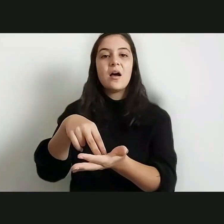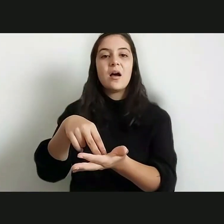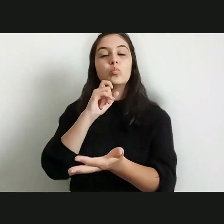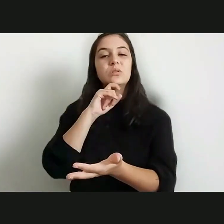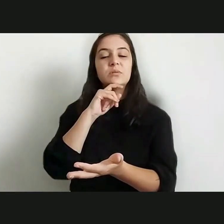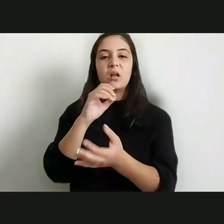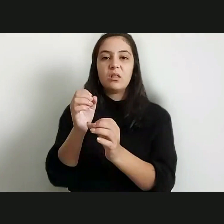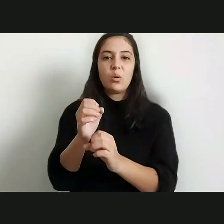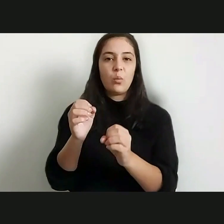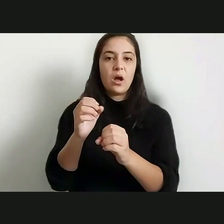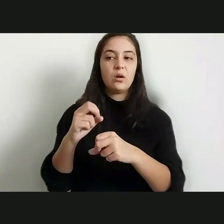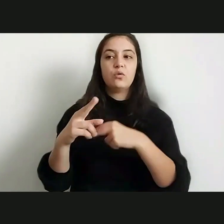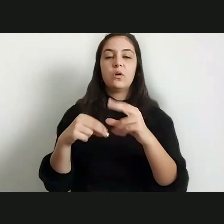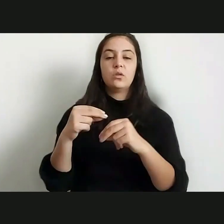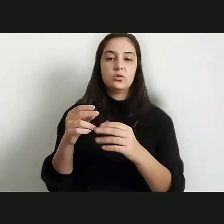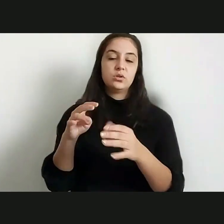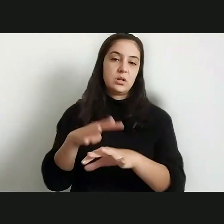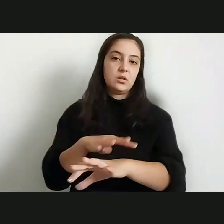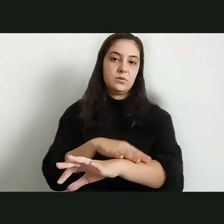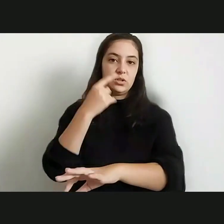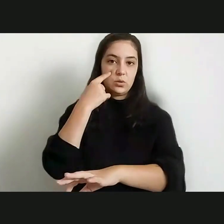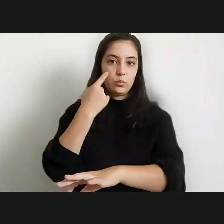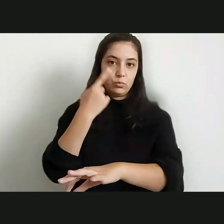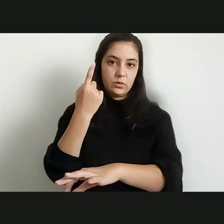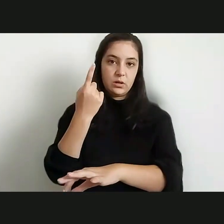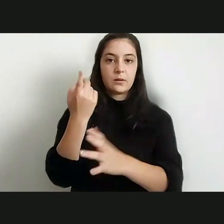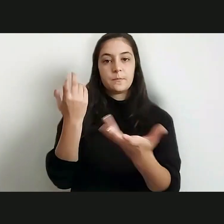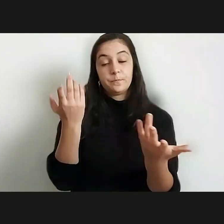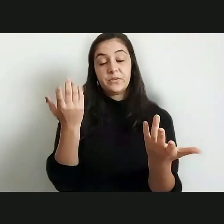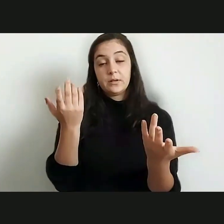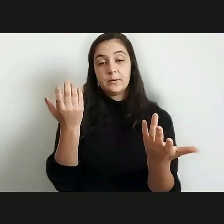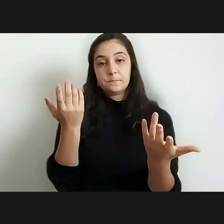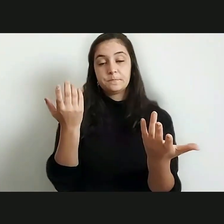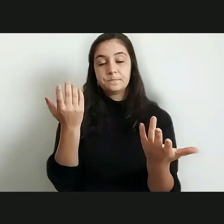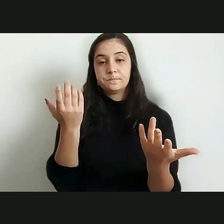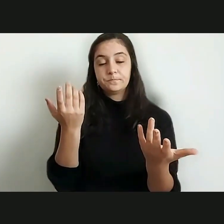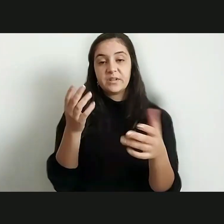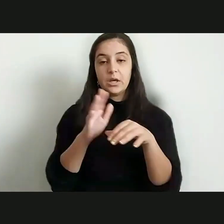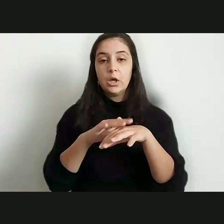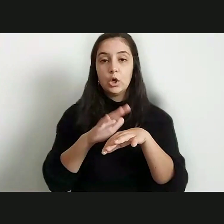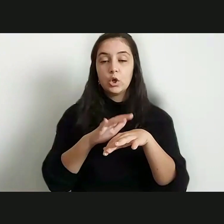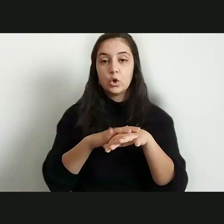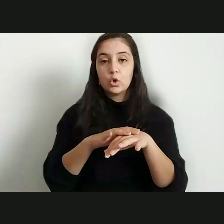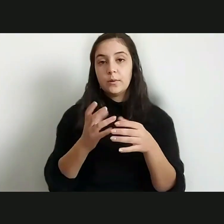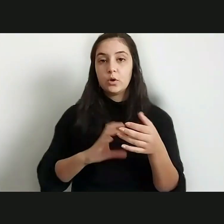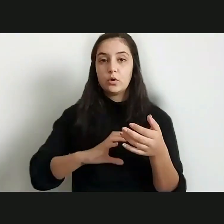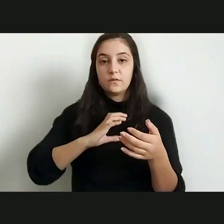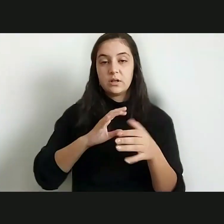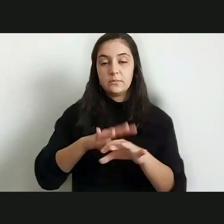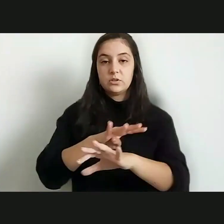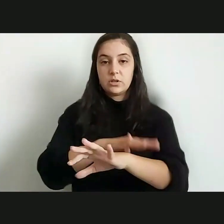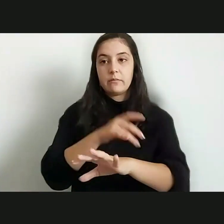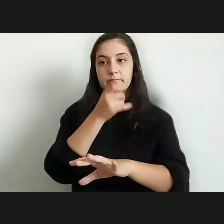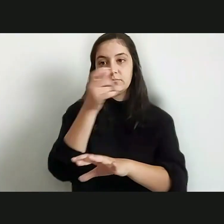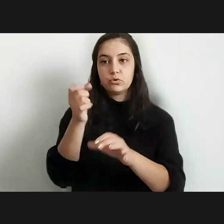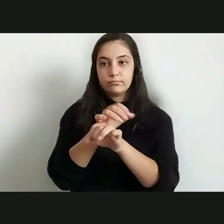inovadores na administração pública, e isso deve-se, em parte, à falta de confiança que a administração tem também nos